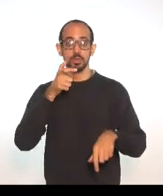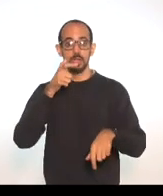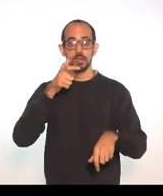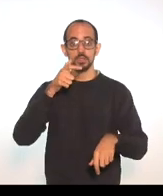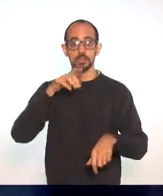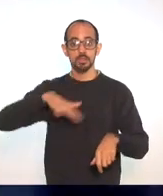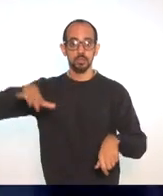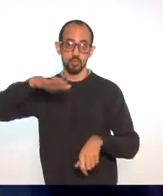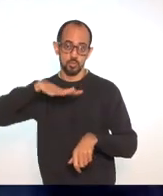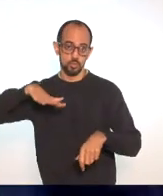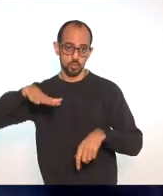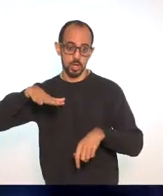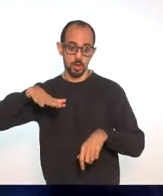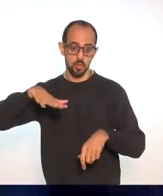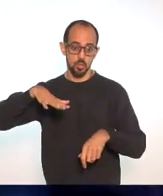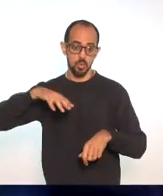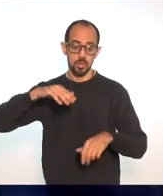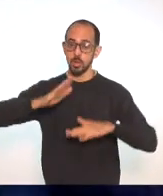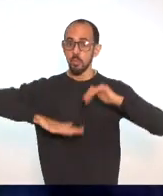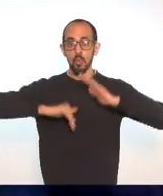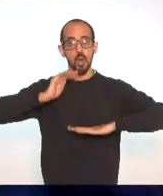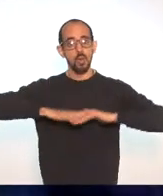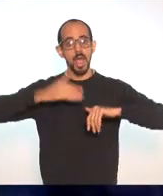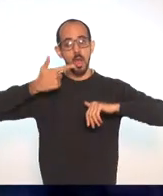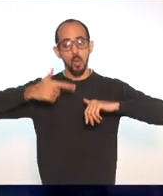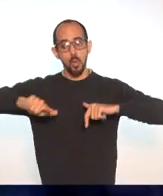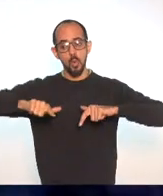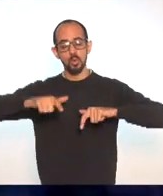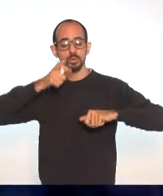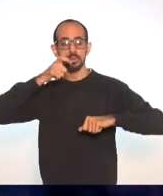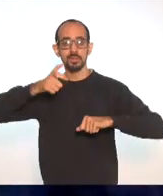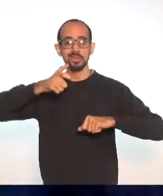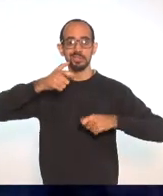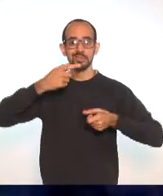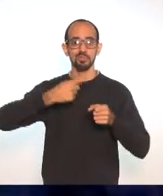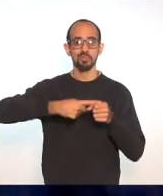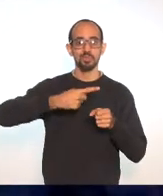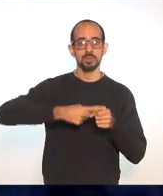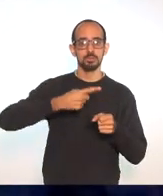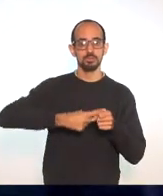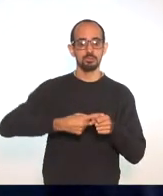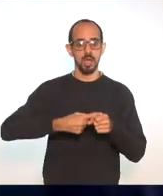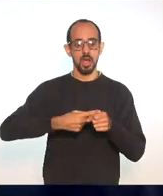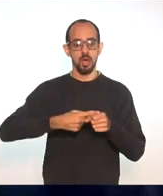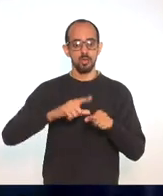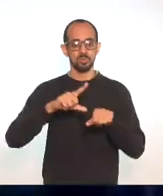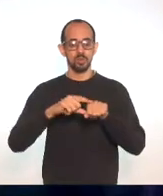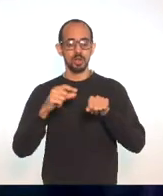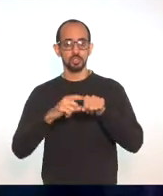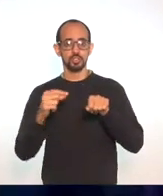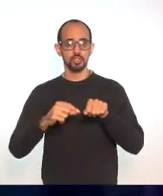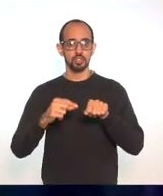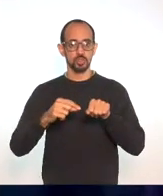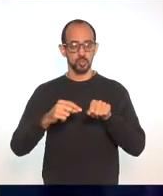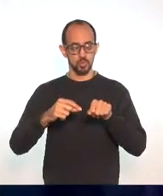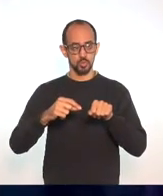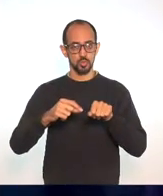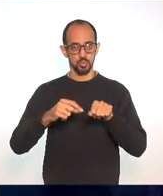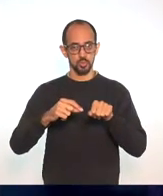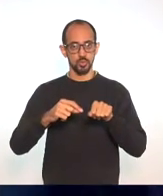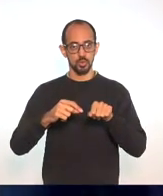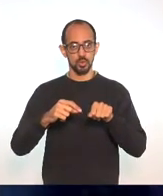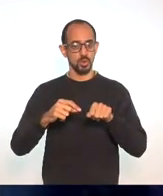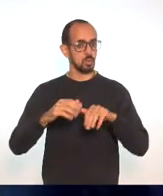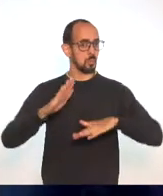Municipal seja aquelas que estão esculpidas nos anos esses dois seguintes do artigo querida como em qualquer